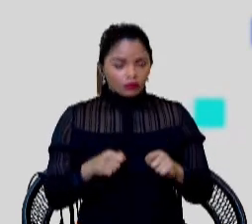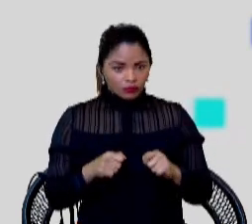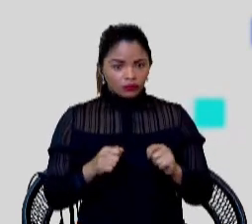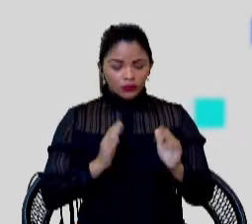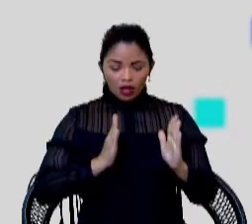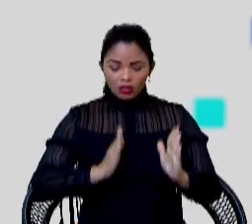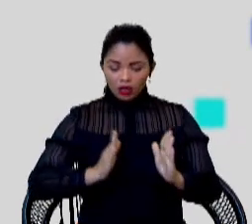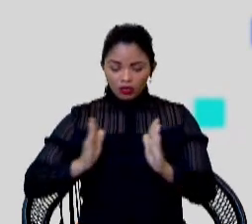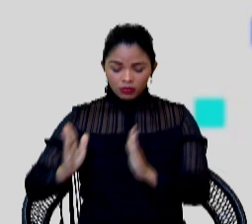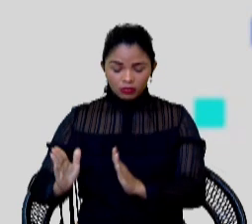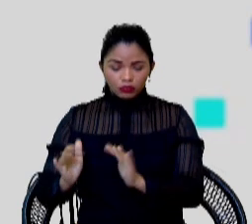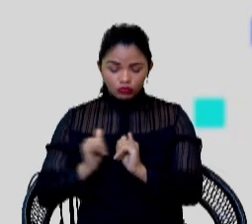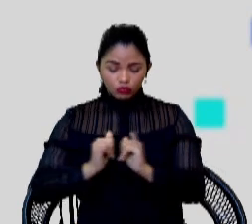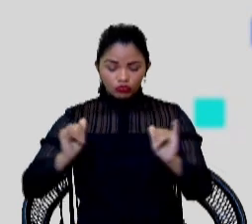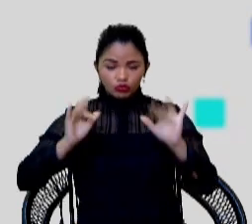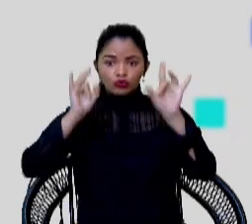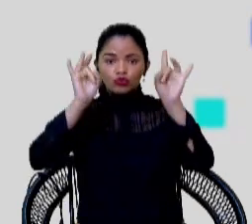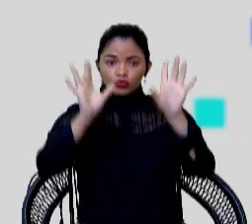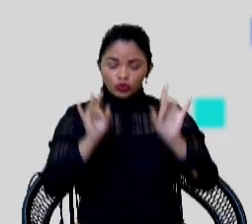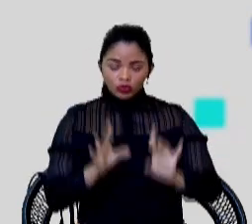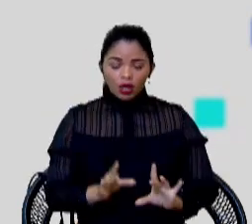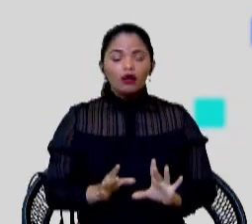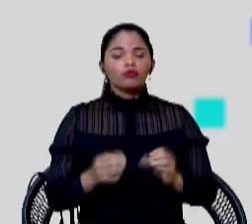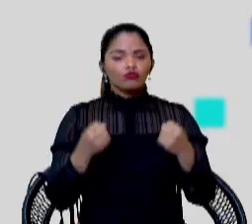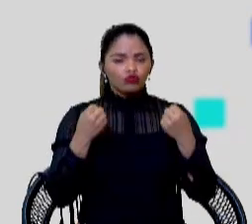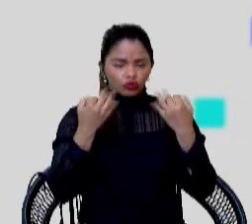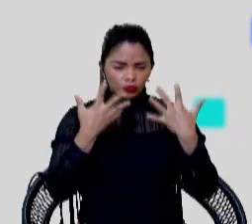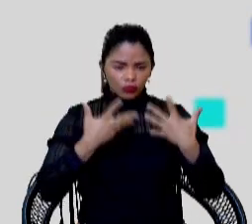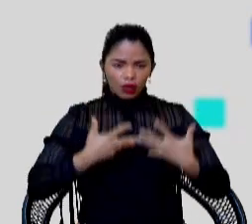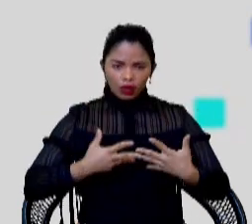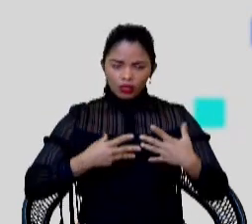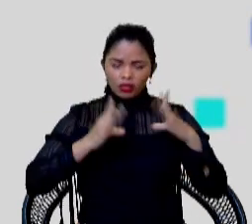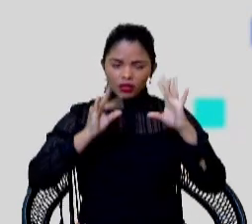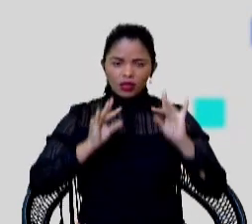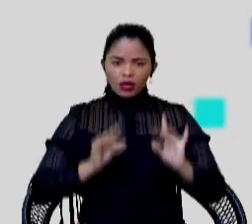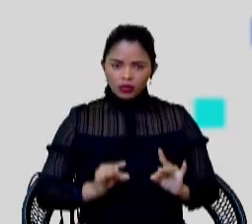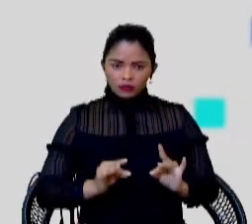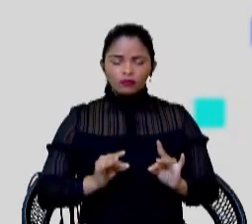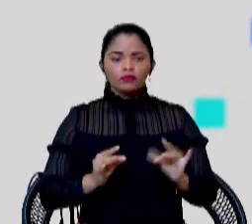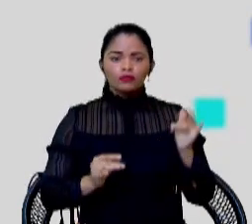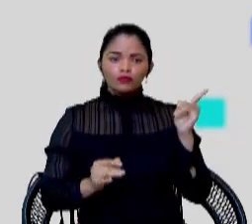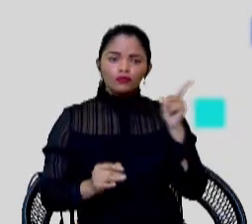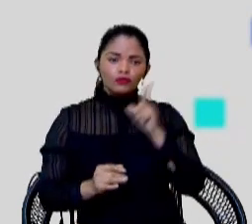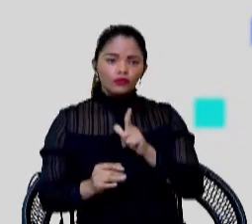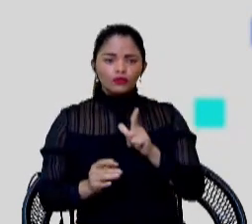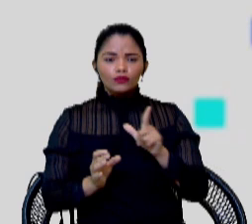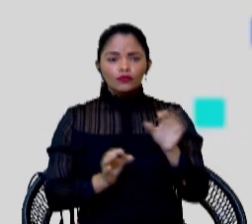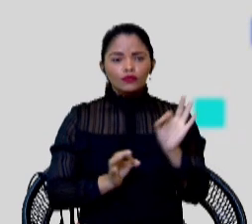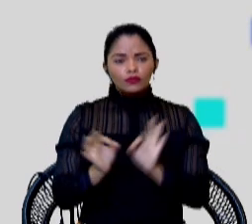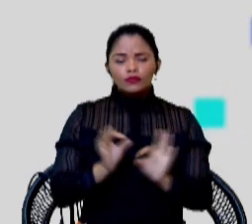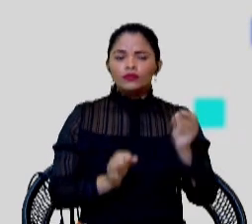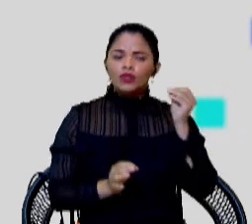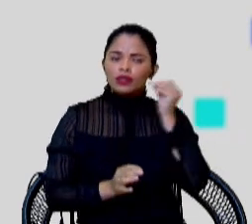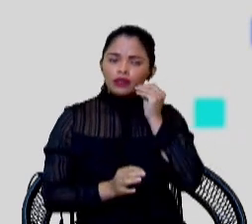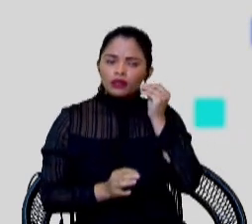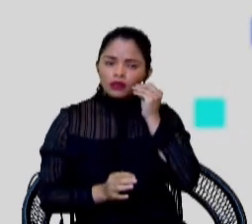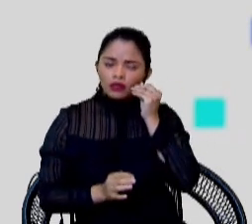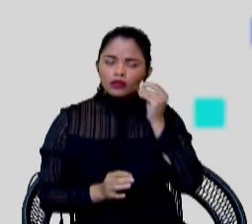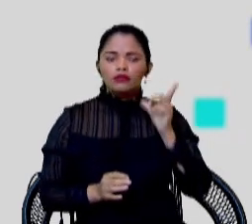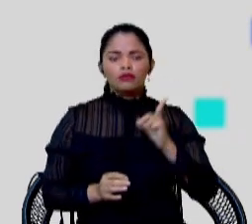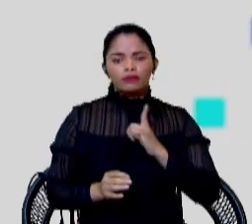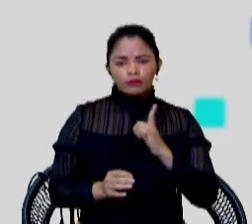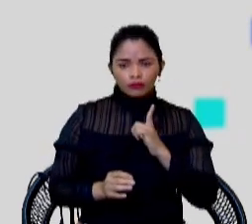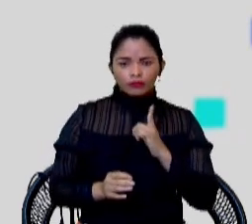categoria de anúncio especial, a gente vai falar um pouquinho disso mais para frente também, junto com o gerenciador. A gente consegue fazer otimização de teste AB, ou seja,